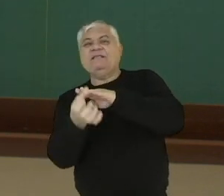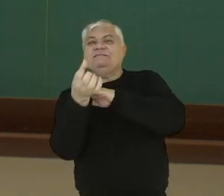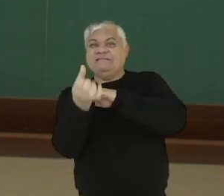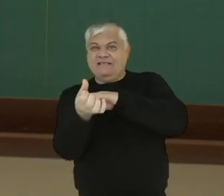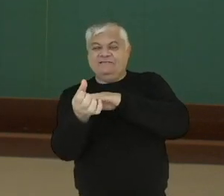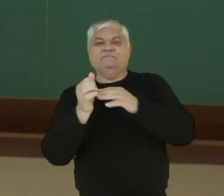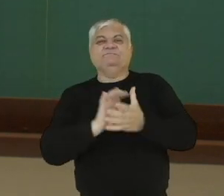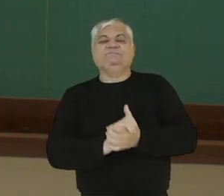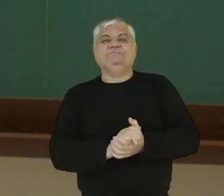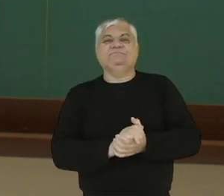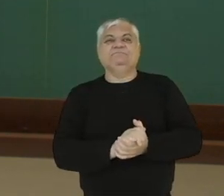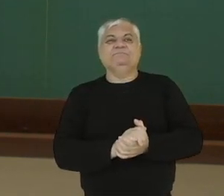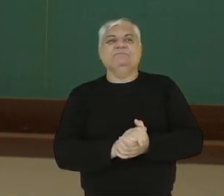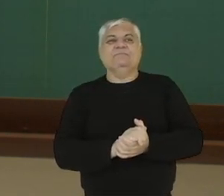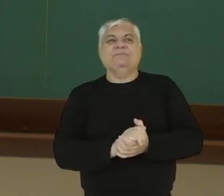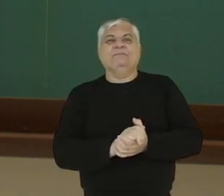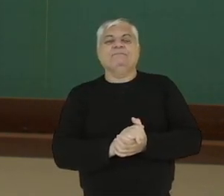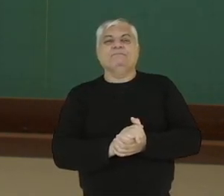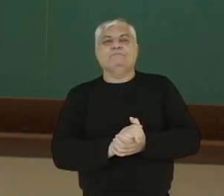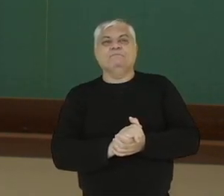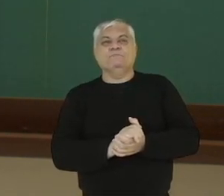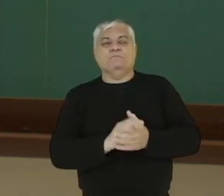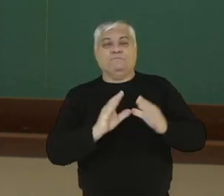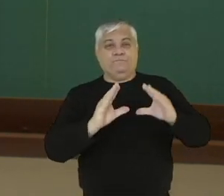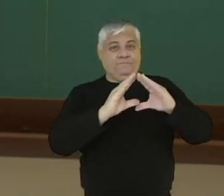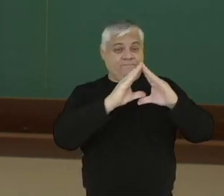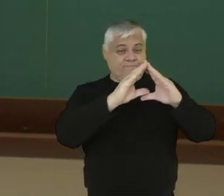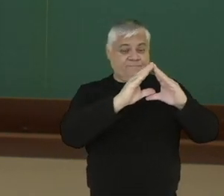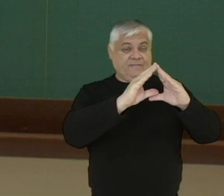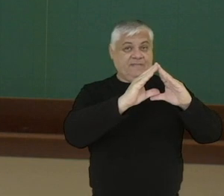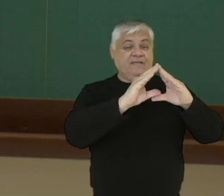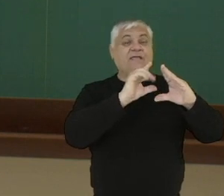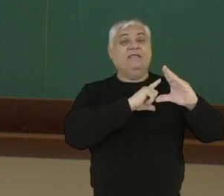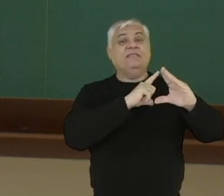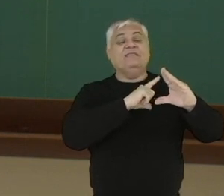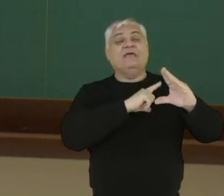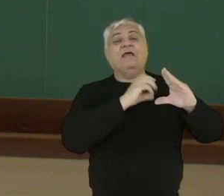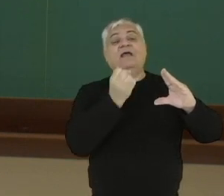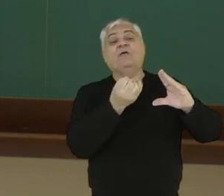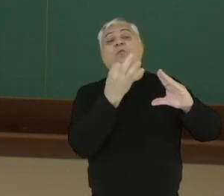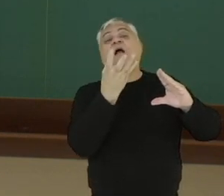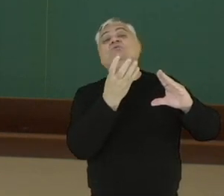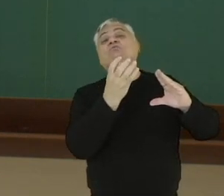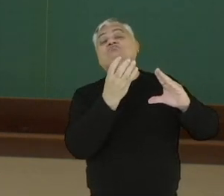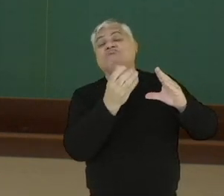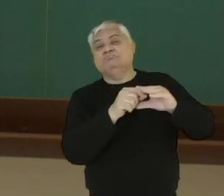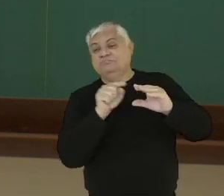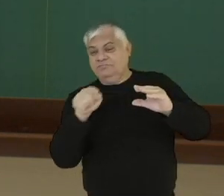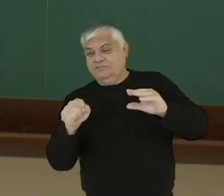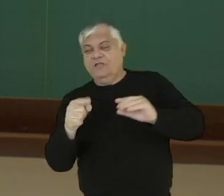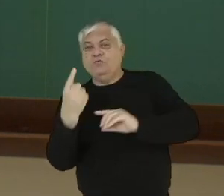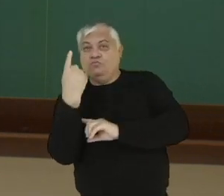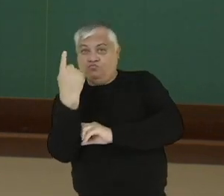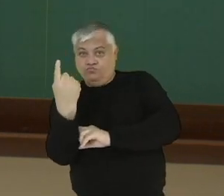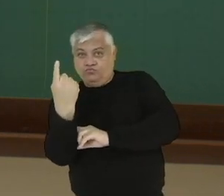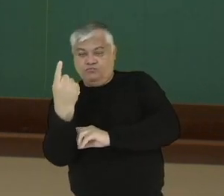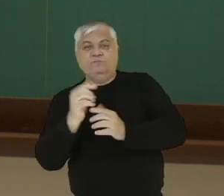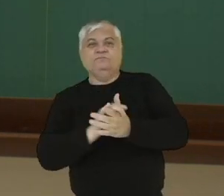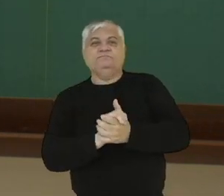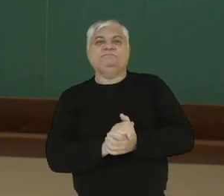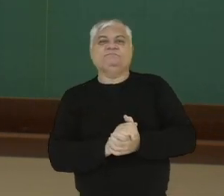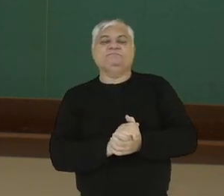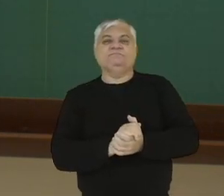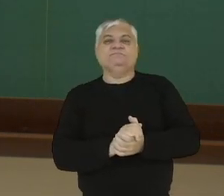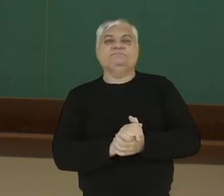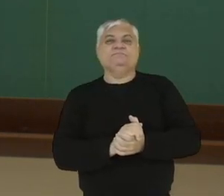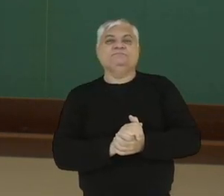ao 6. O tetraedro vai te dar a dezena, o cubo vai te dar a unidade. Vamos